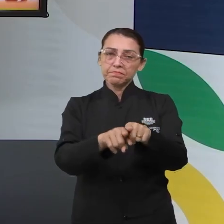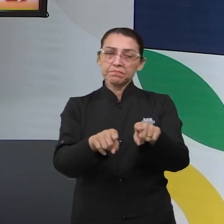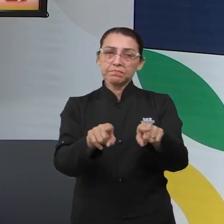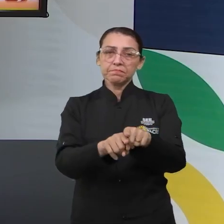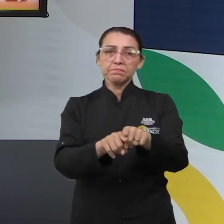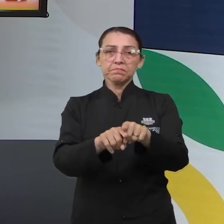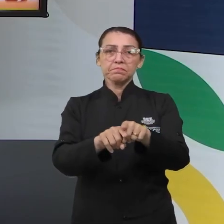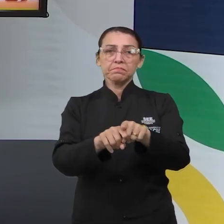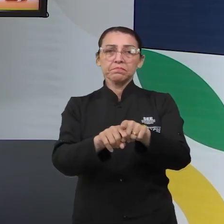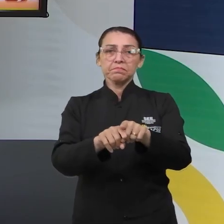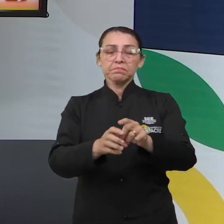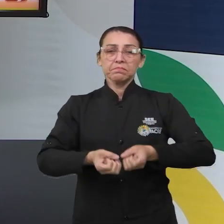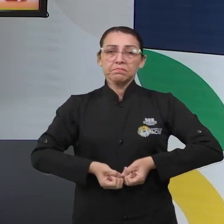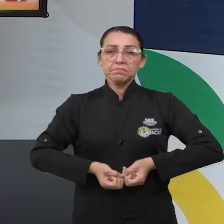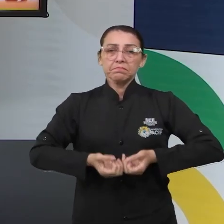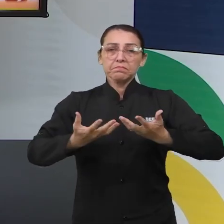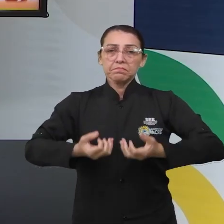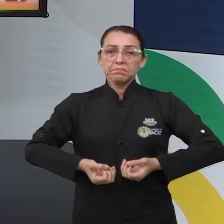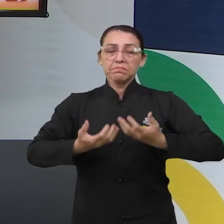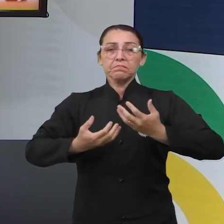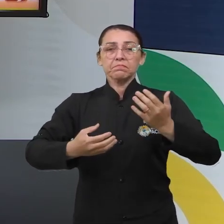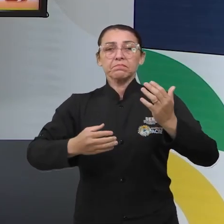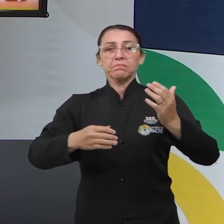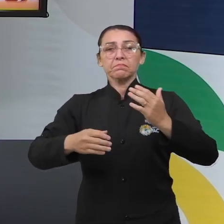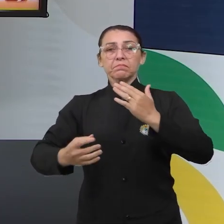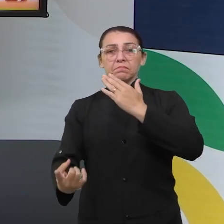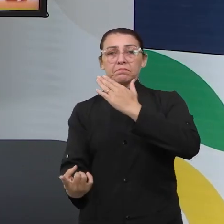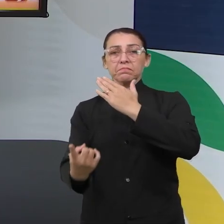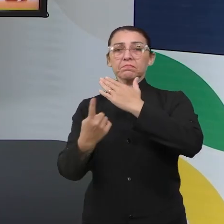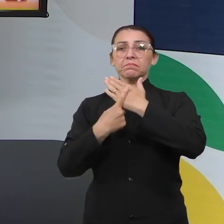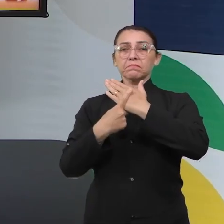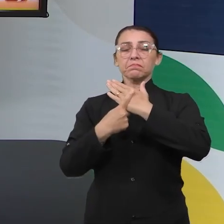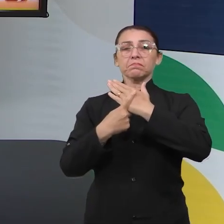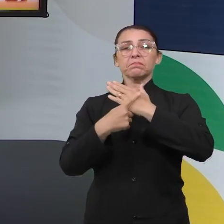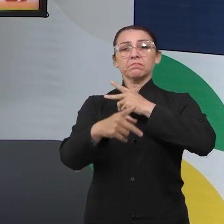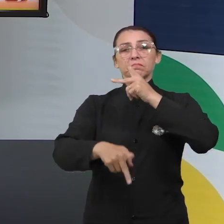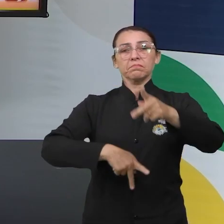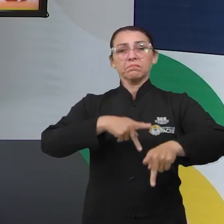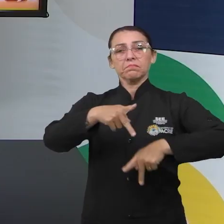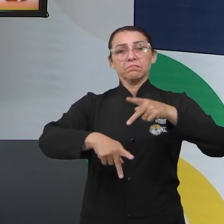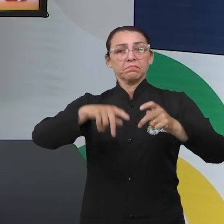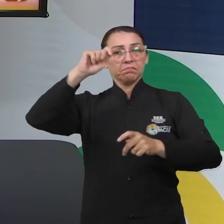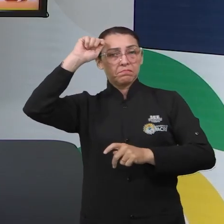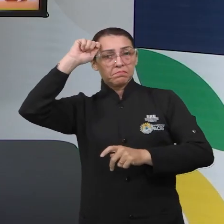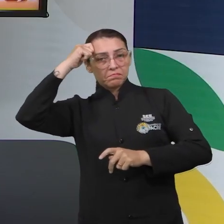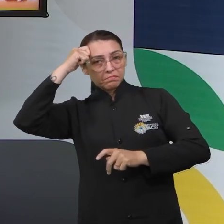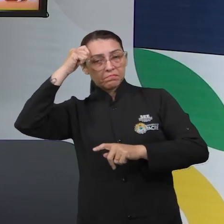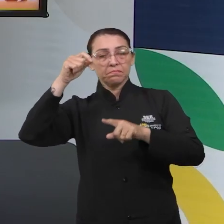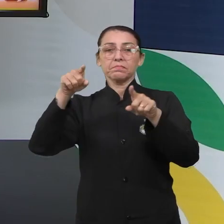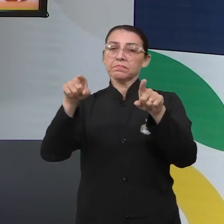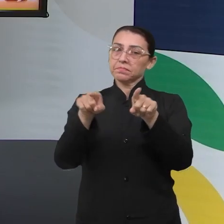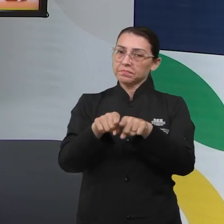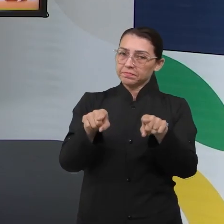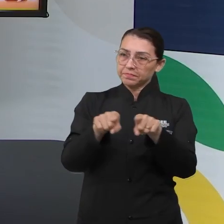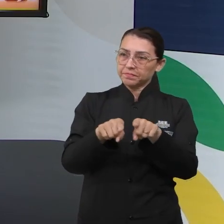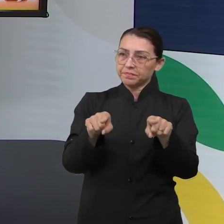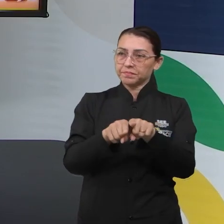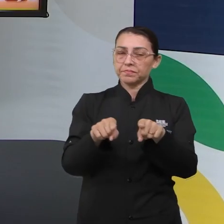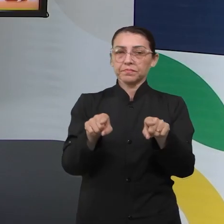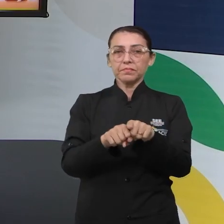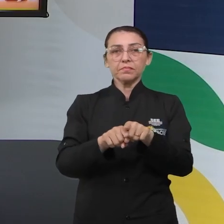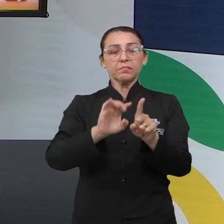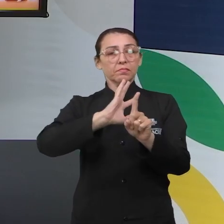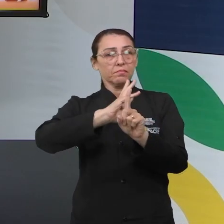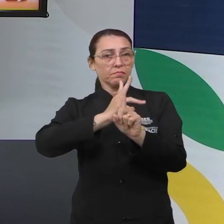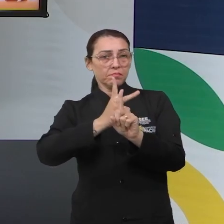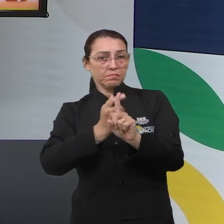é uma manifestação herdada pelos povos, né, negros e também considerada uma